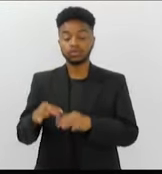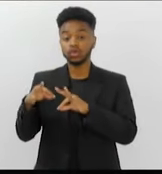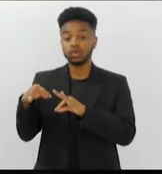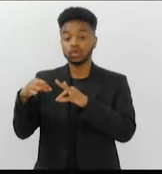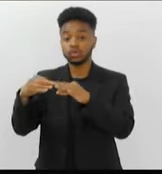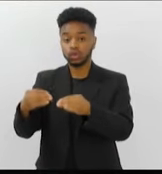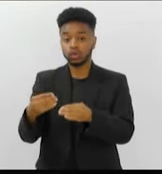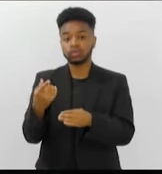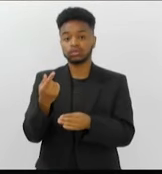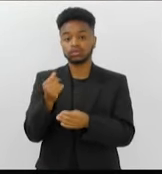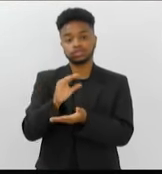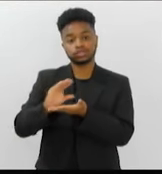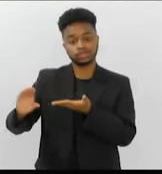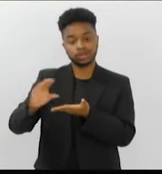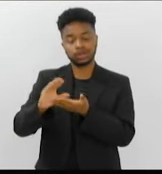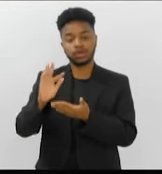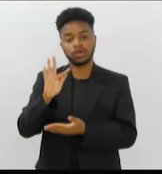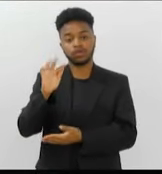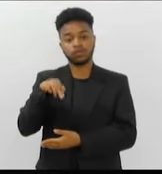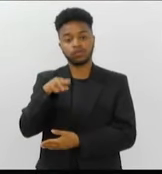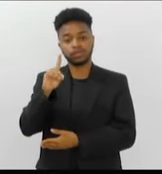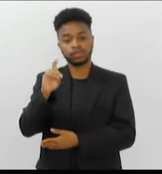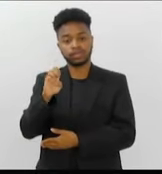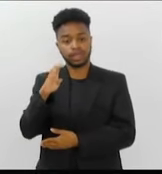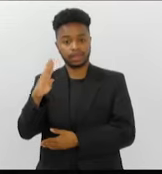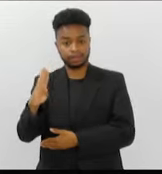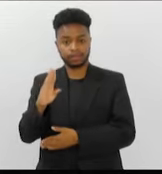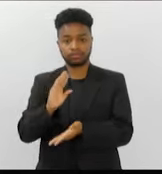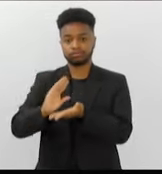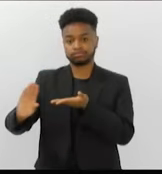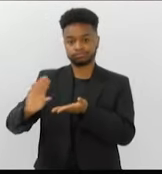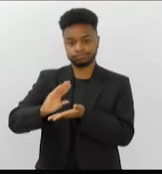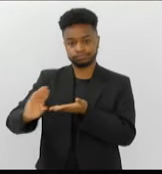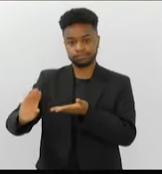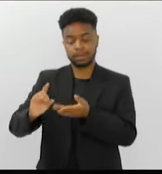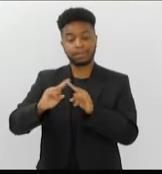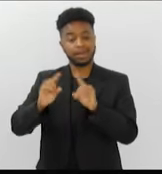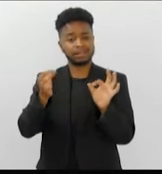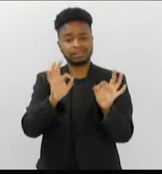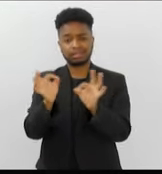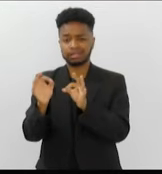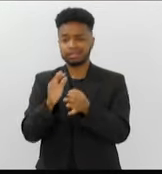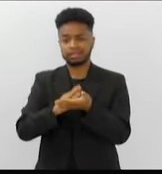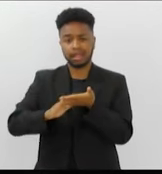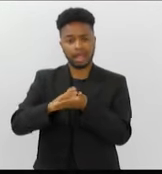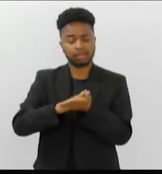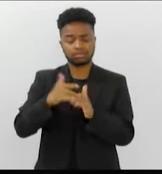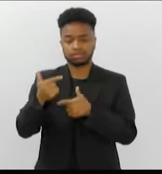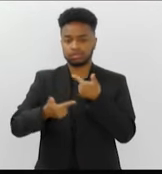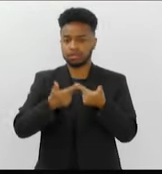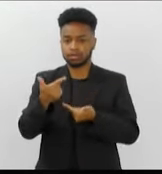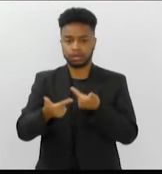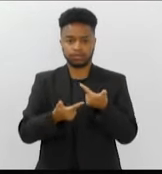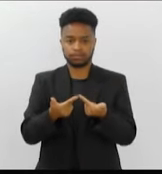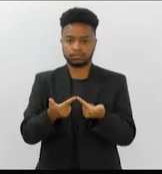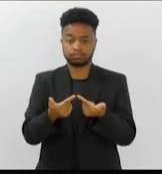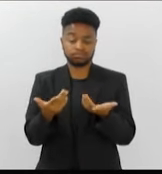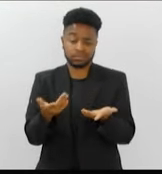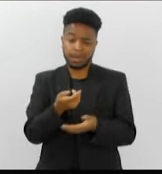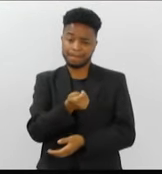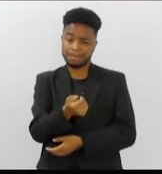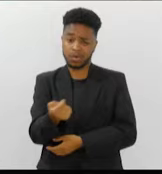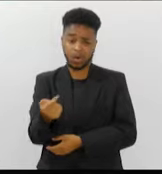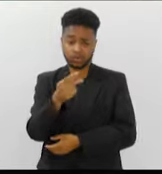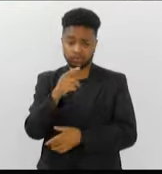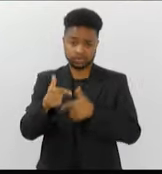Fundo Municipal da Educação ou com dinheiro do Fundeb. E ninguém trabalha. Ou os poucos que